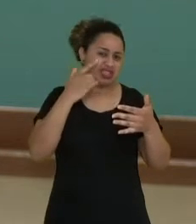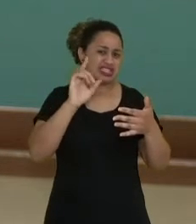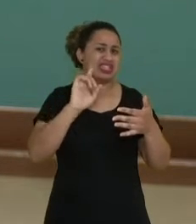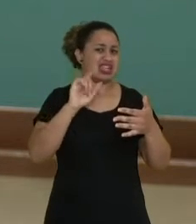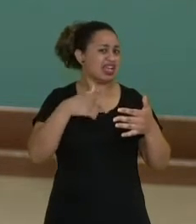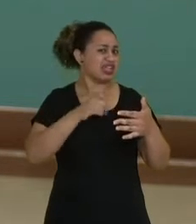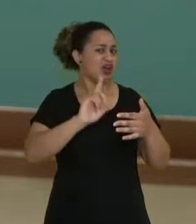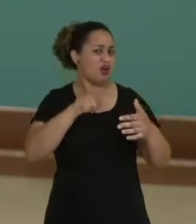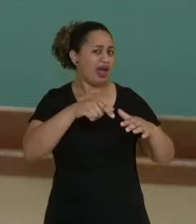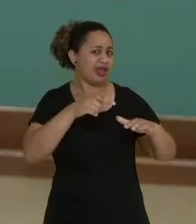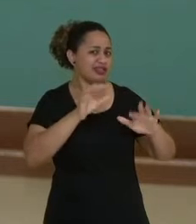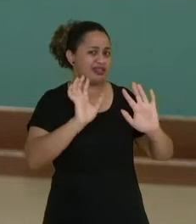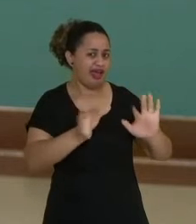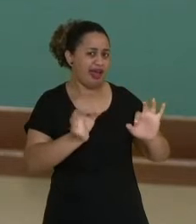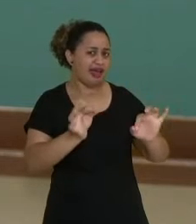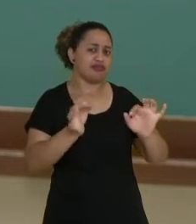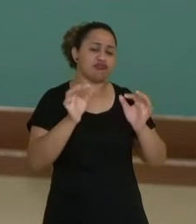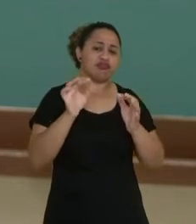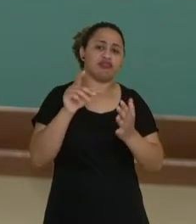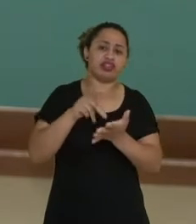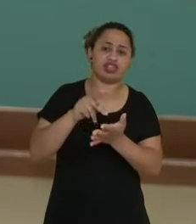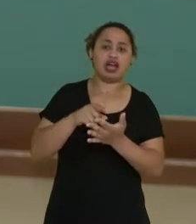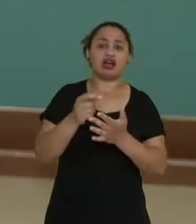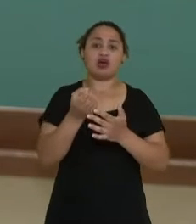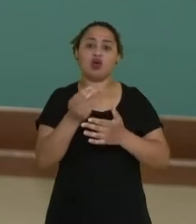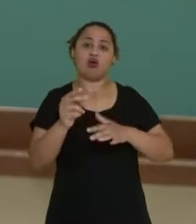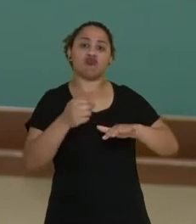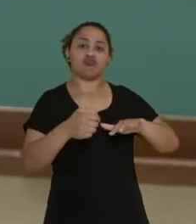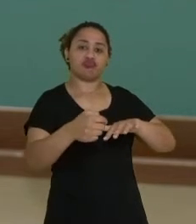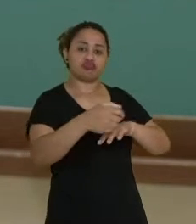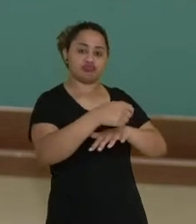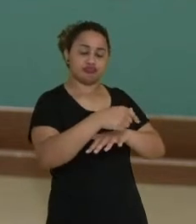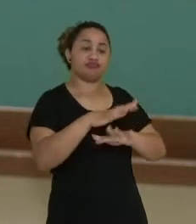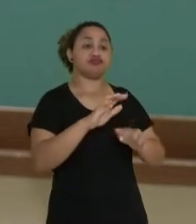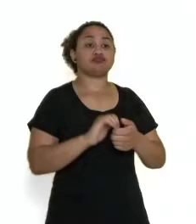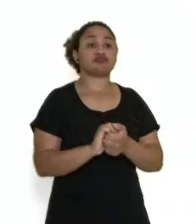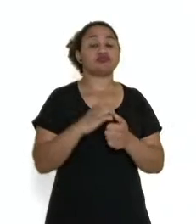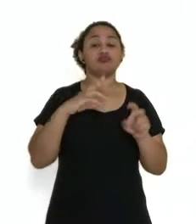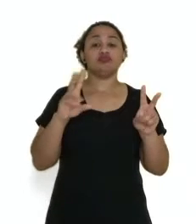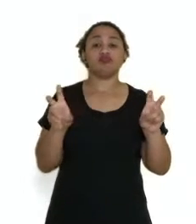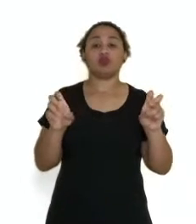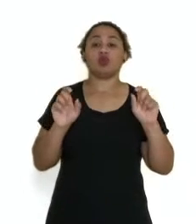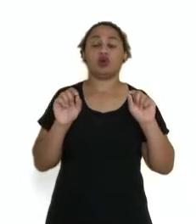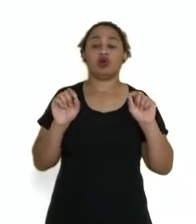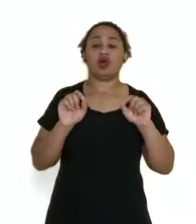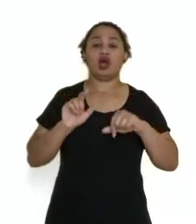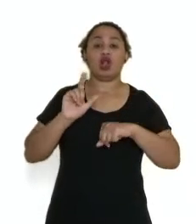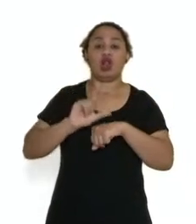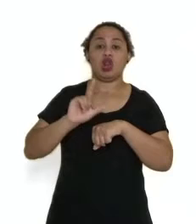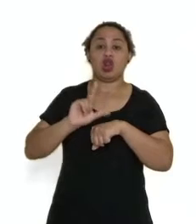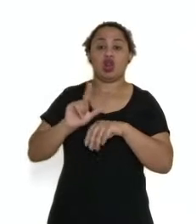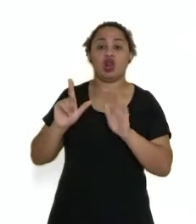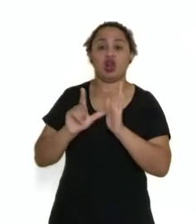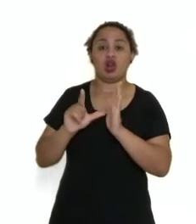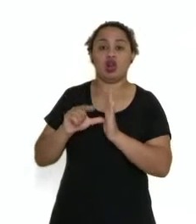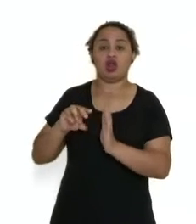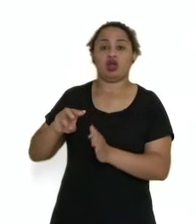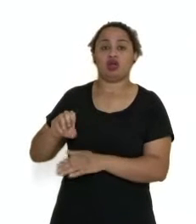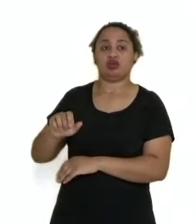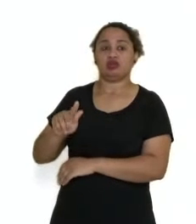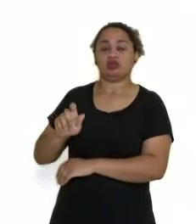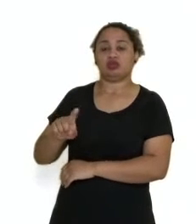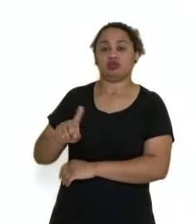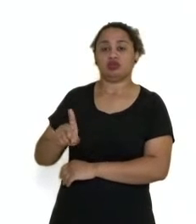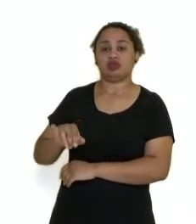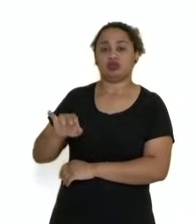se não é uma fake News feito isso eu tenho como título da reportagem Magazine Luiza dar